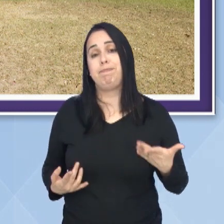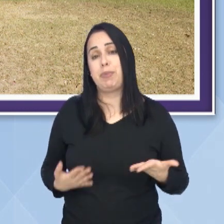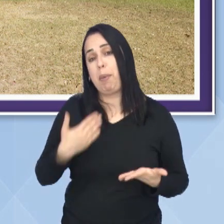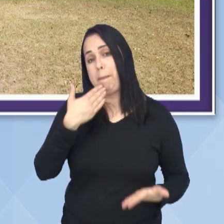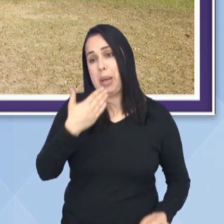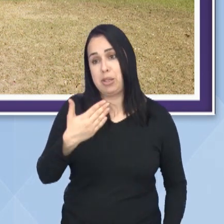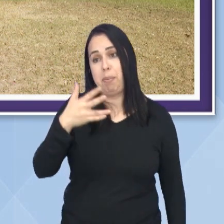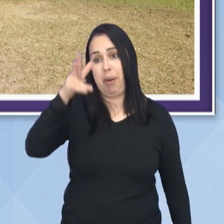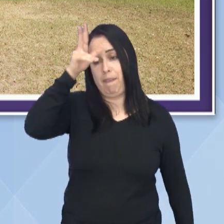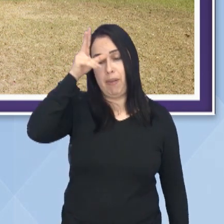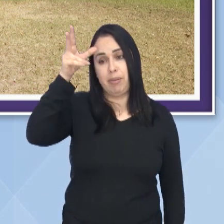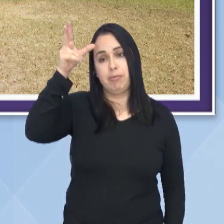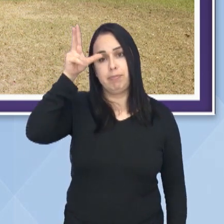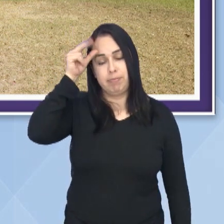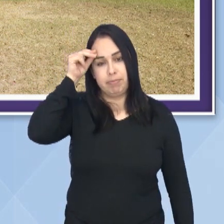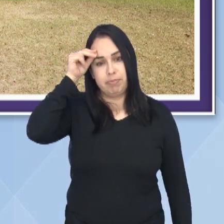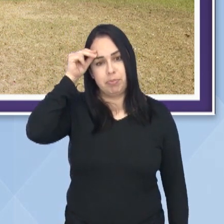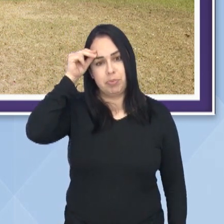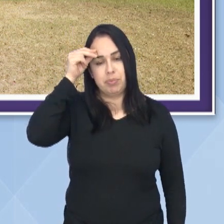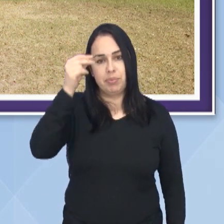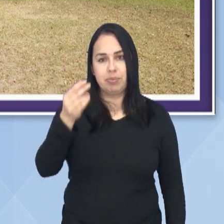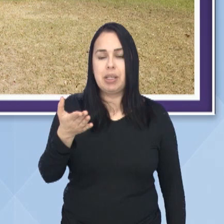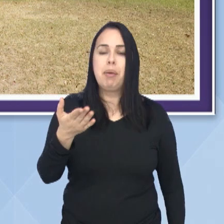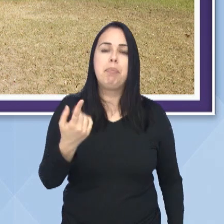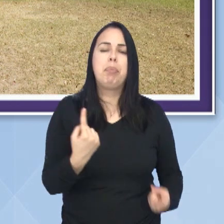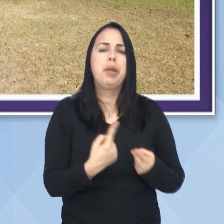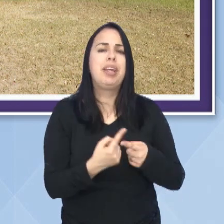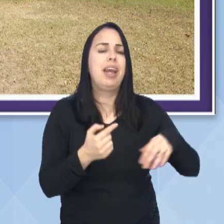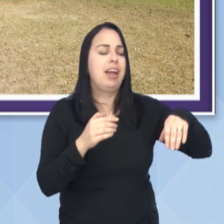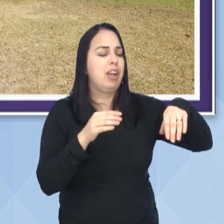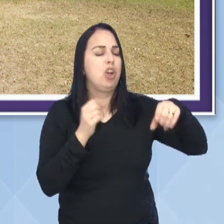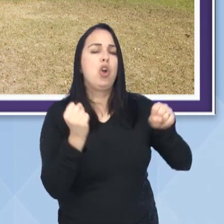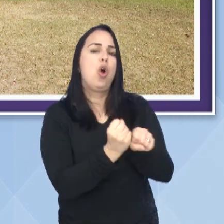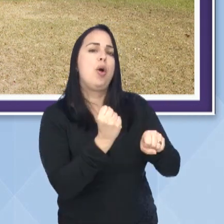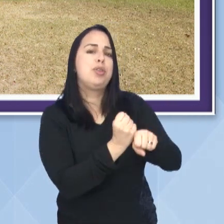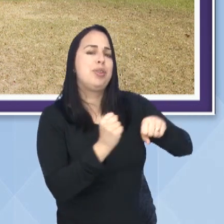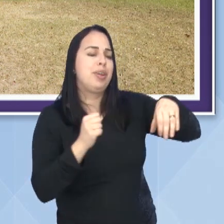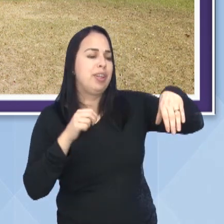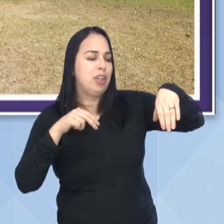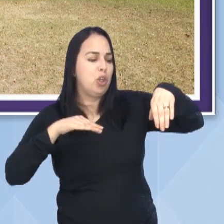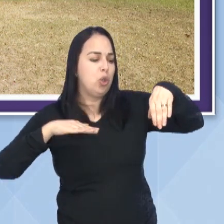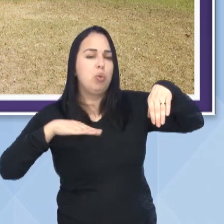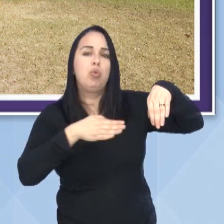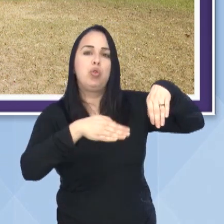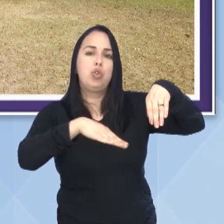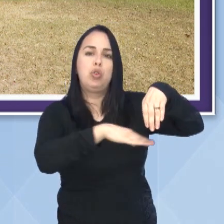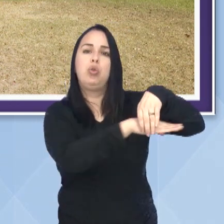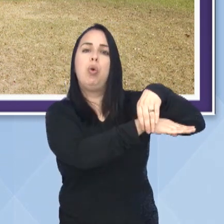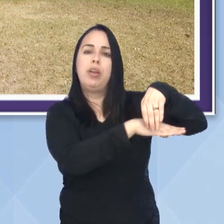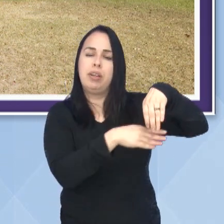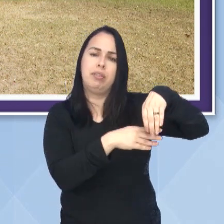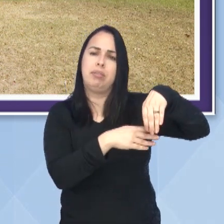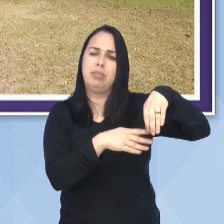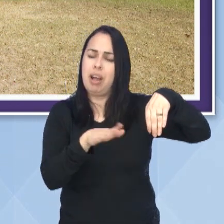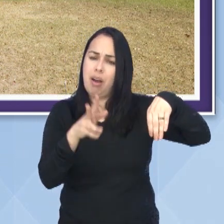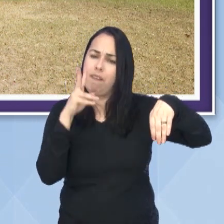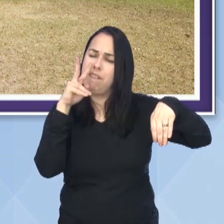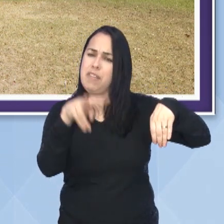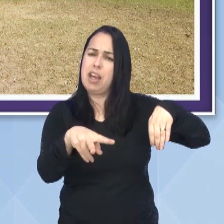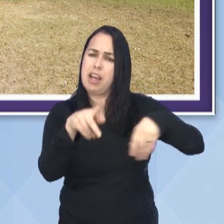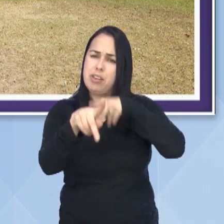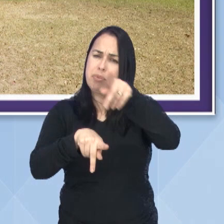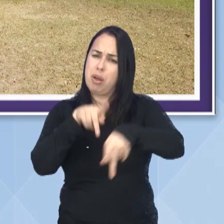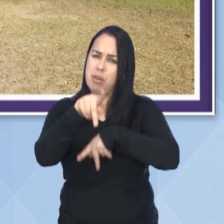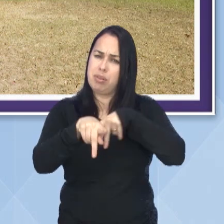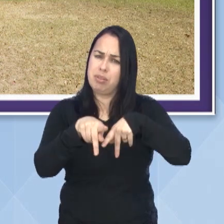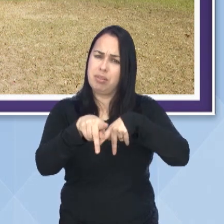senhor prefeito, para que túnel? Vamos lá olhar para a população de São José, ao invés